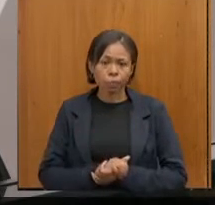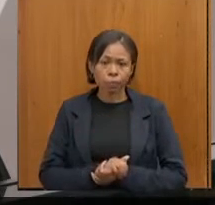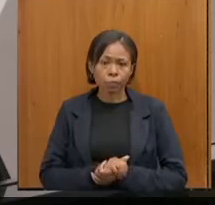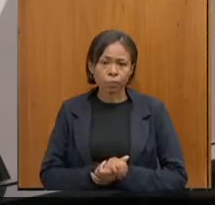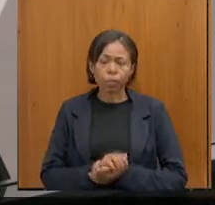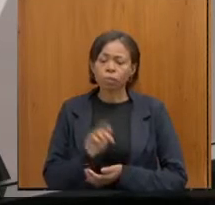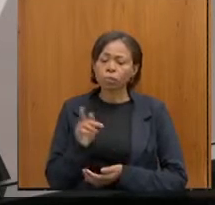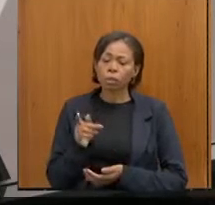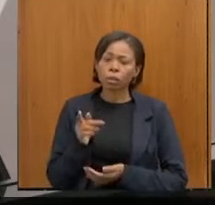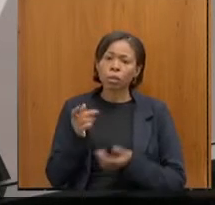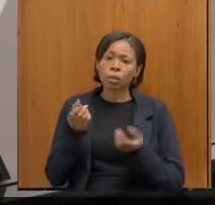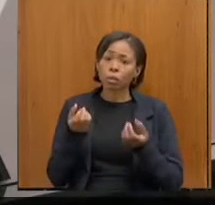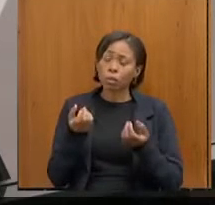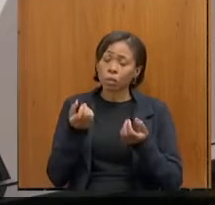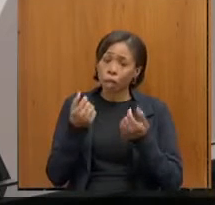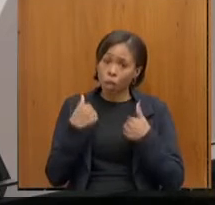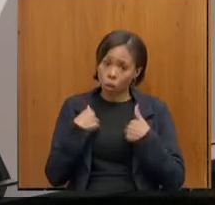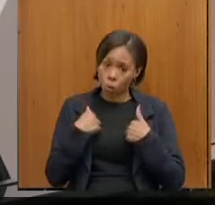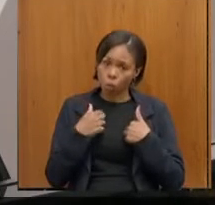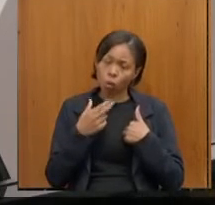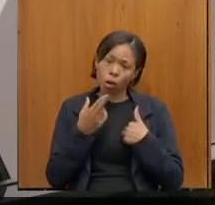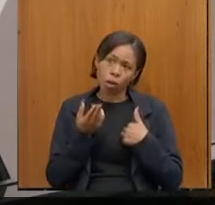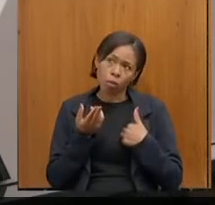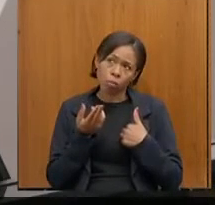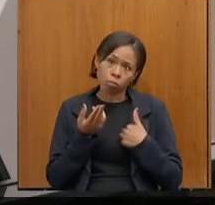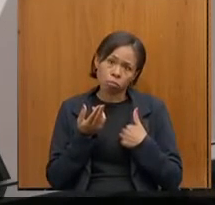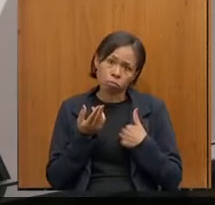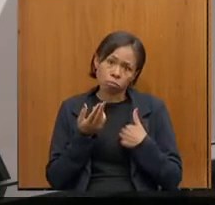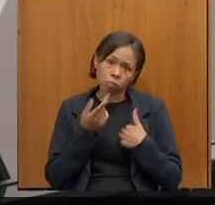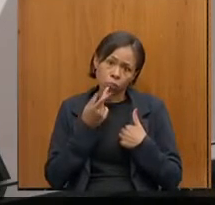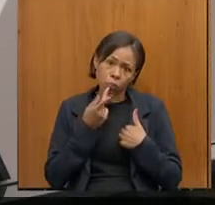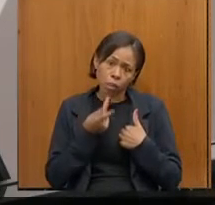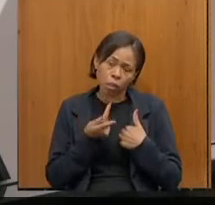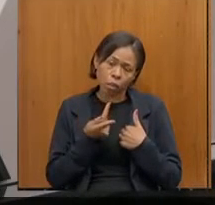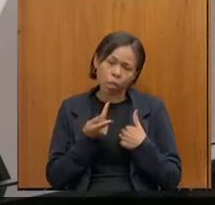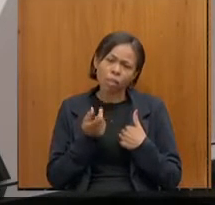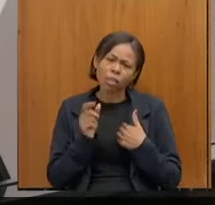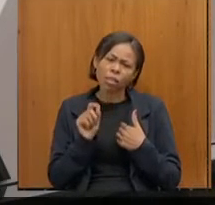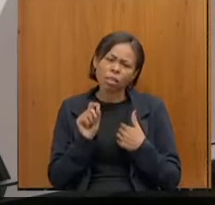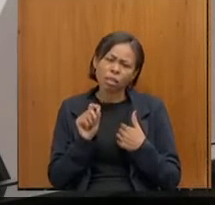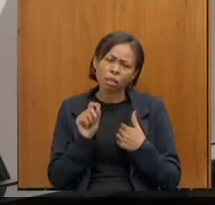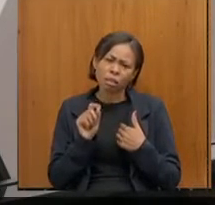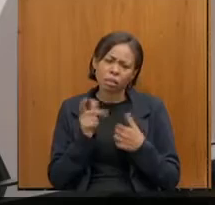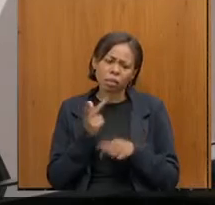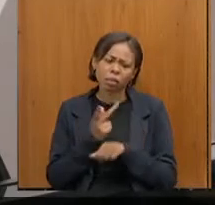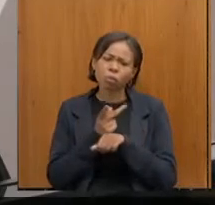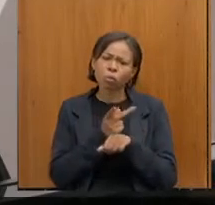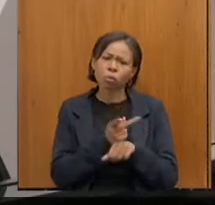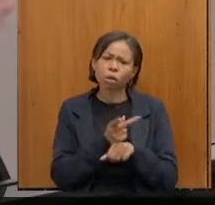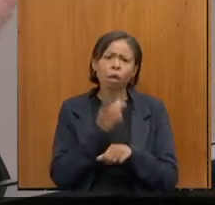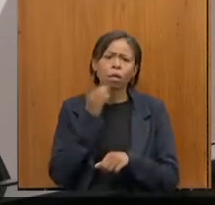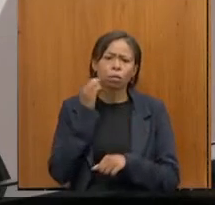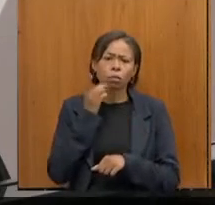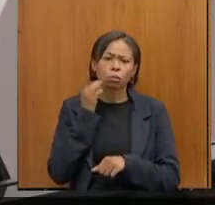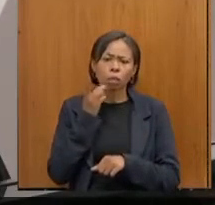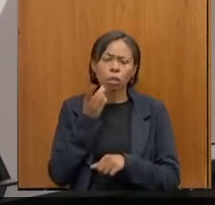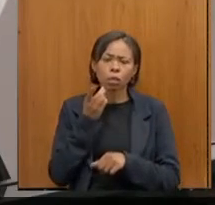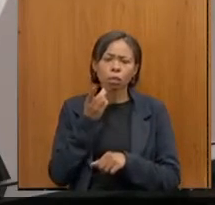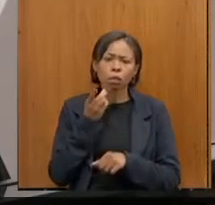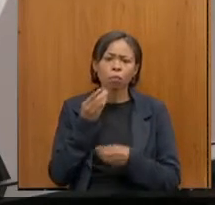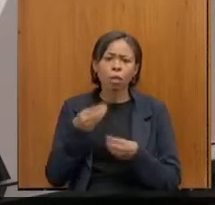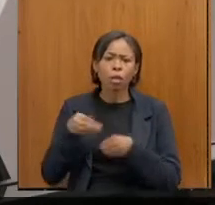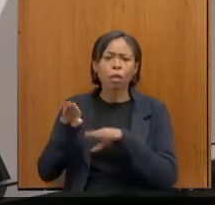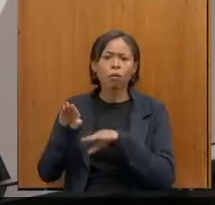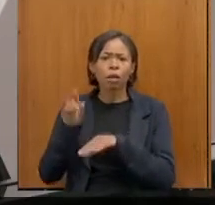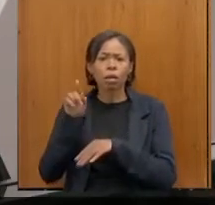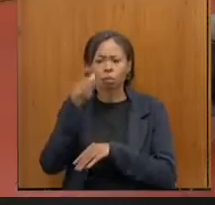Então vamos dividir esse meu tempo da réplica só para falar quem que a turma tem que procurar nossos deputados para poder ter acesso a isso levar o prefeito